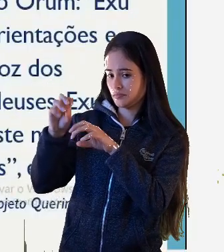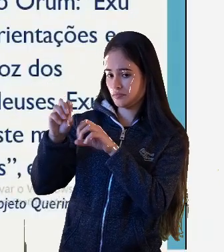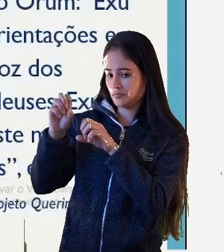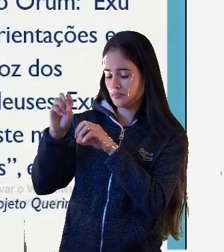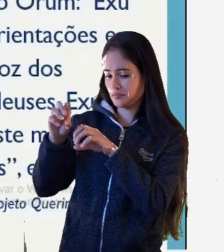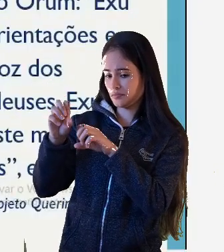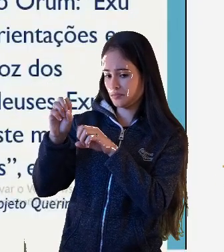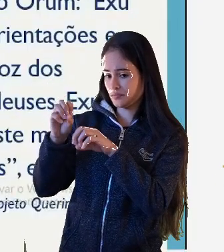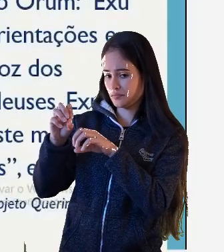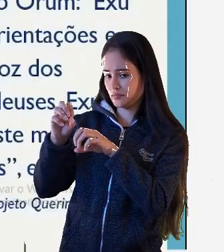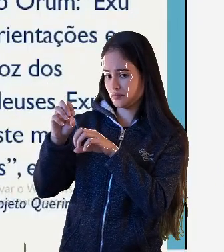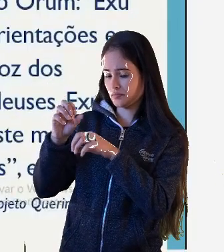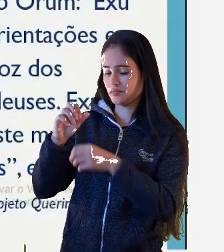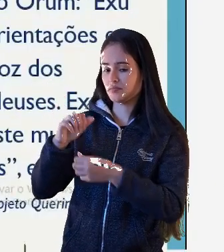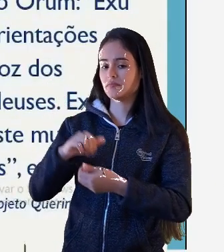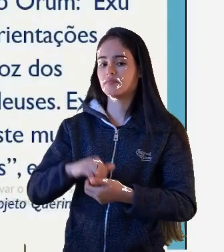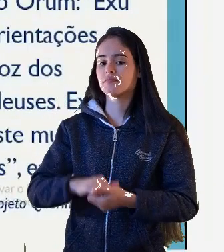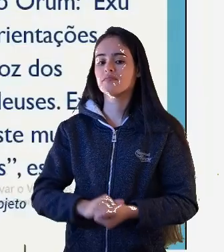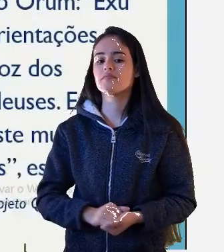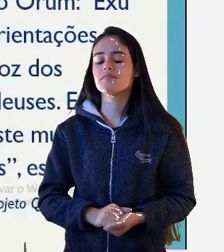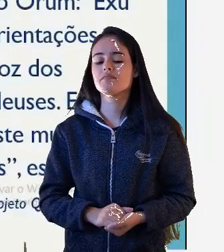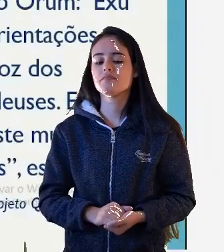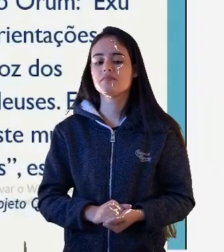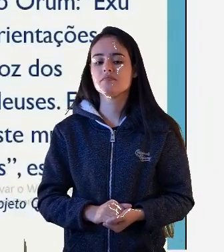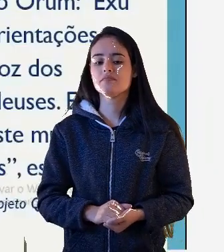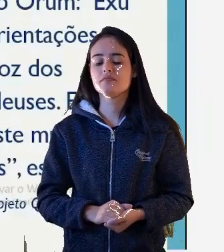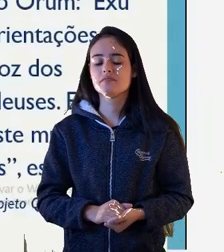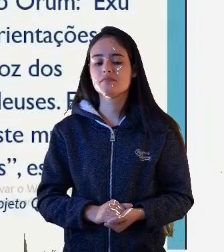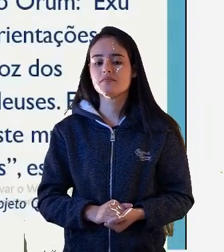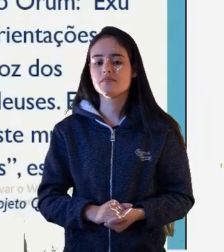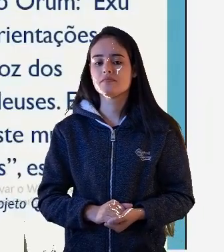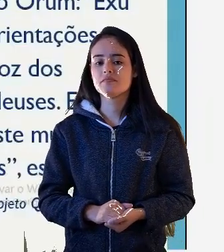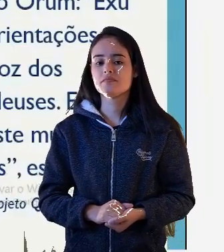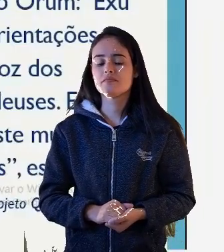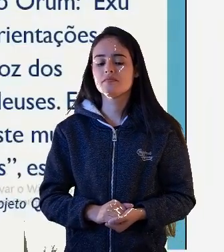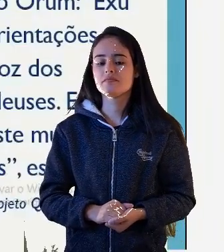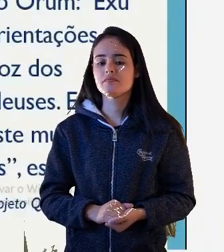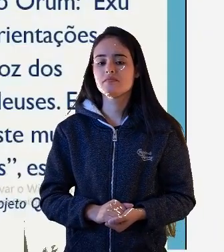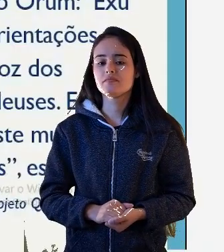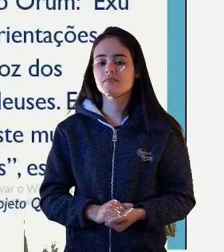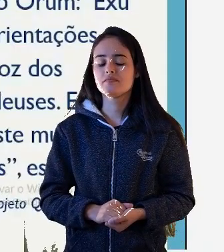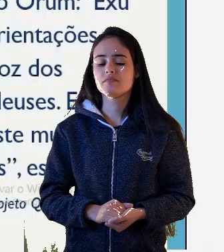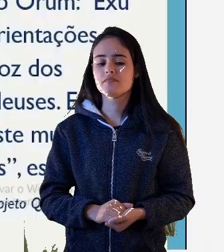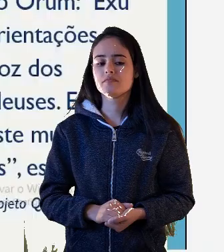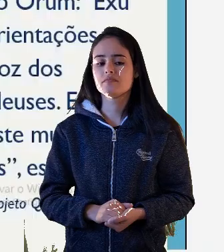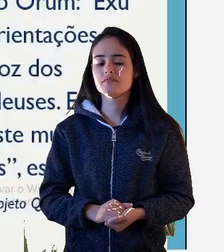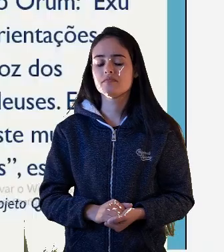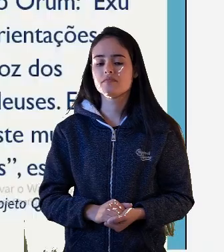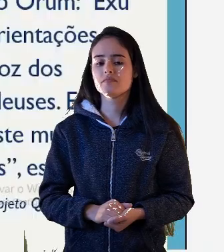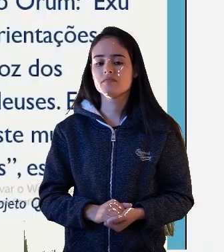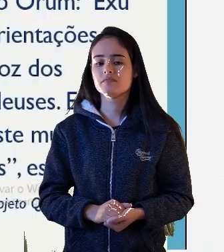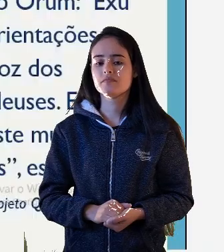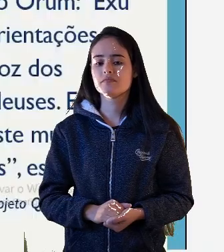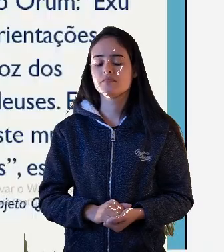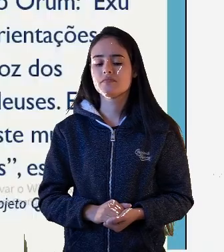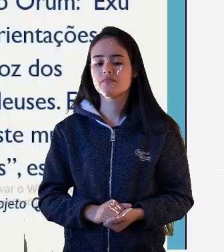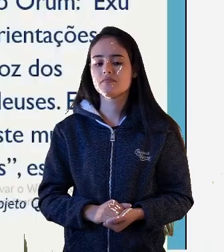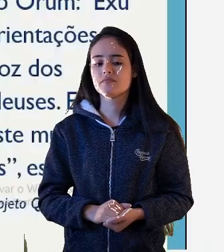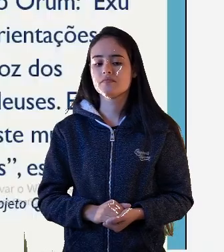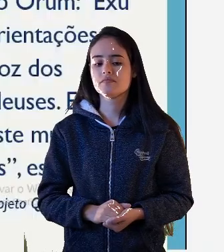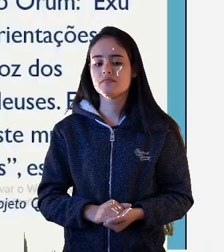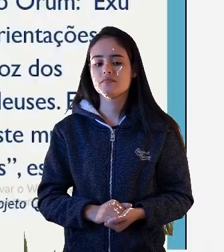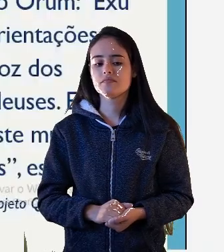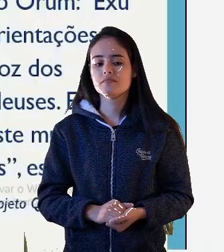tem orixá, vai cultuar, né? Vai ser da religião. A gente que não é, né? Pode simplesmente